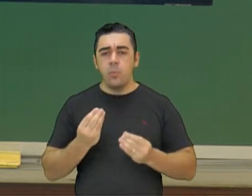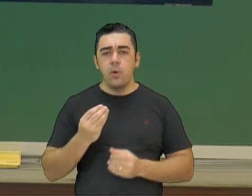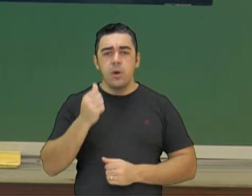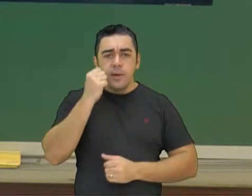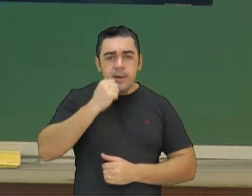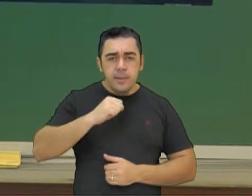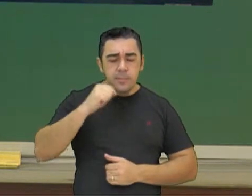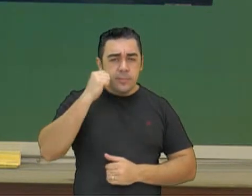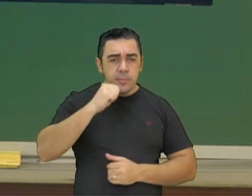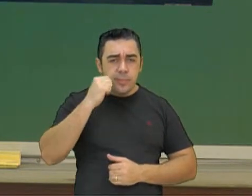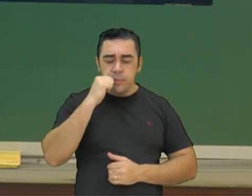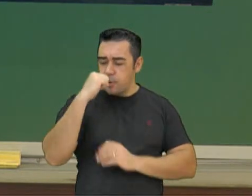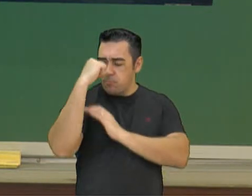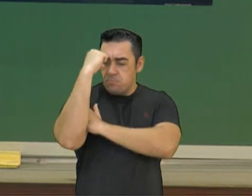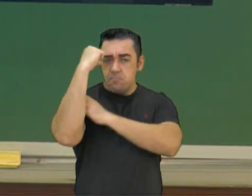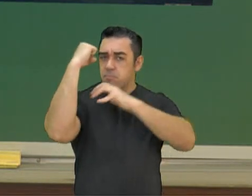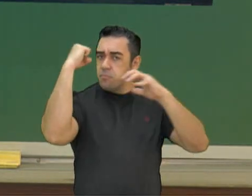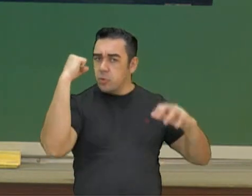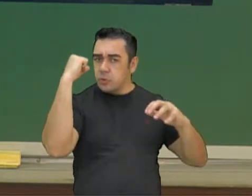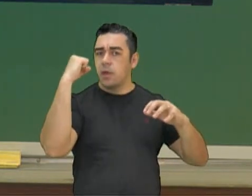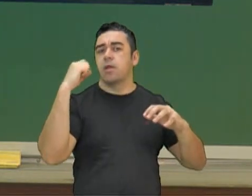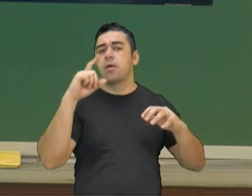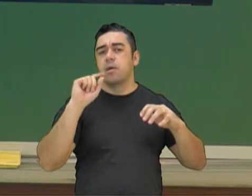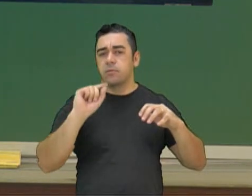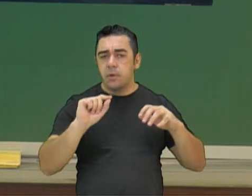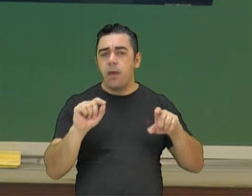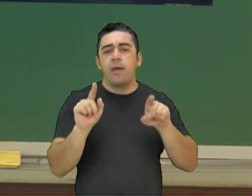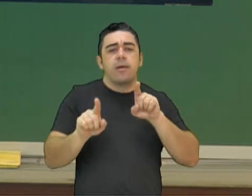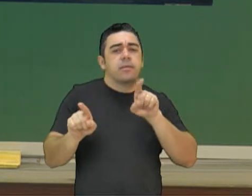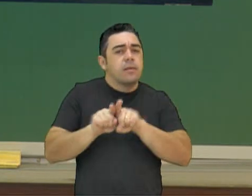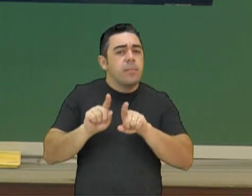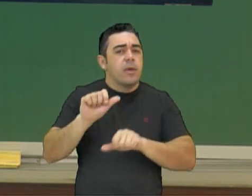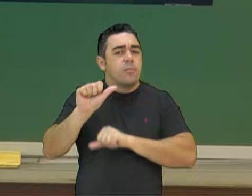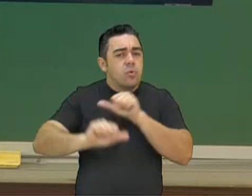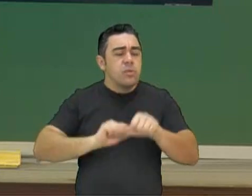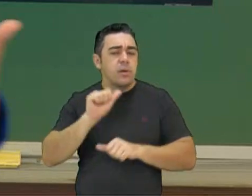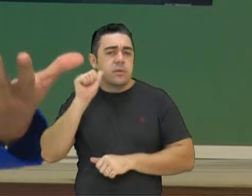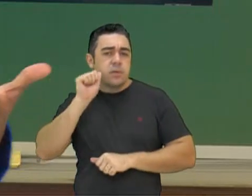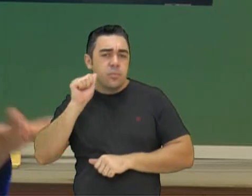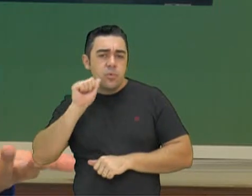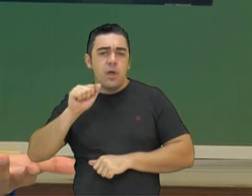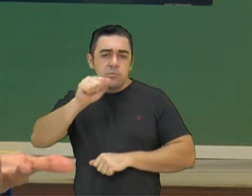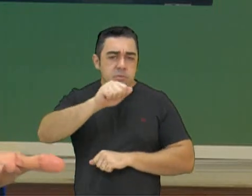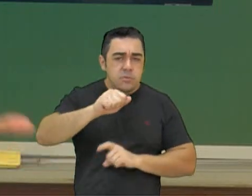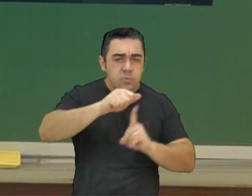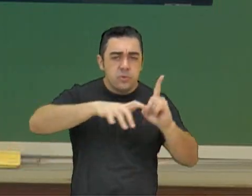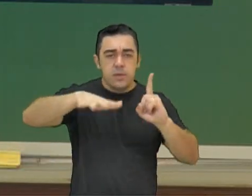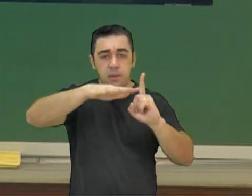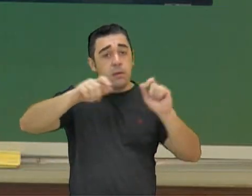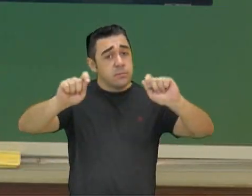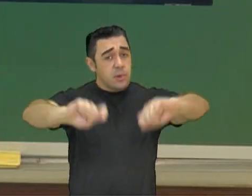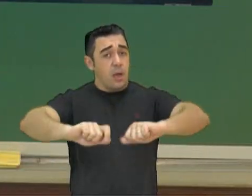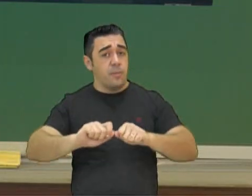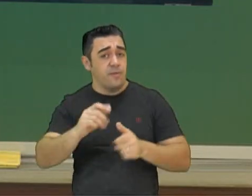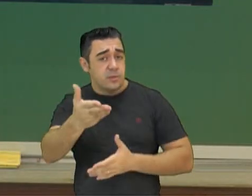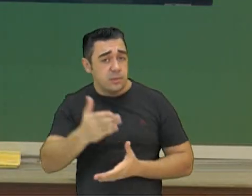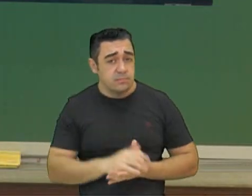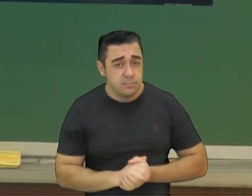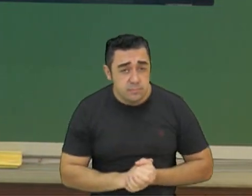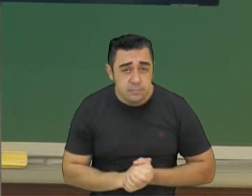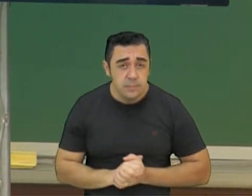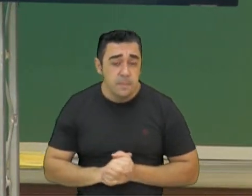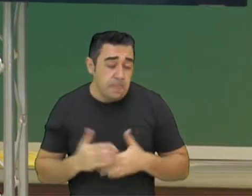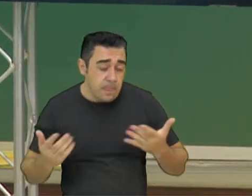essas questões da mudança da mulher na sociedade, né? As conquistas que ela vem ganhando, pode ser trabalhado, né? Então, poderia, por